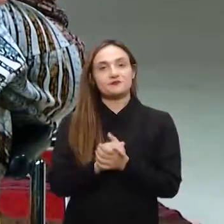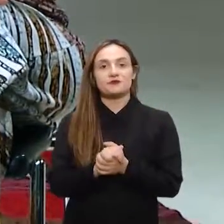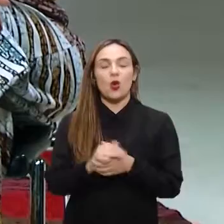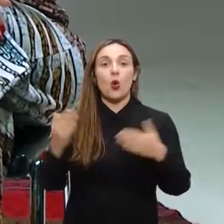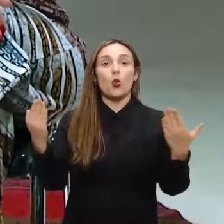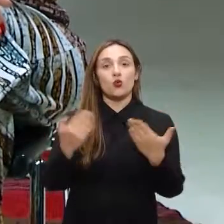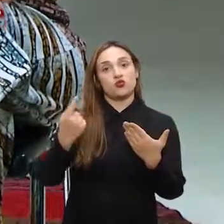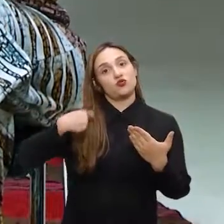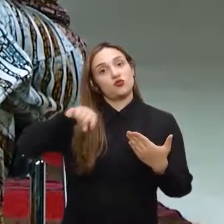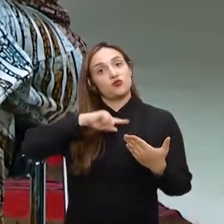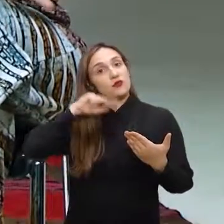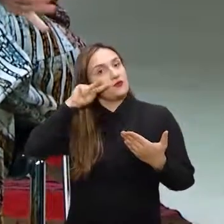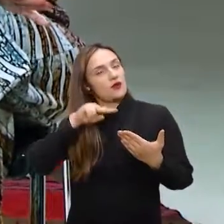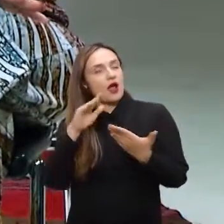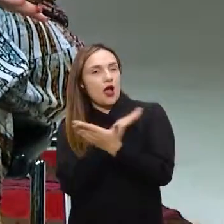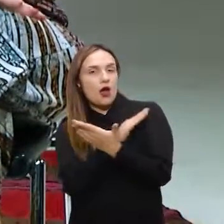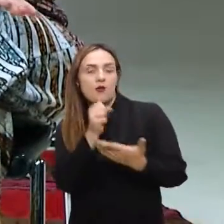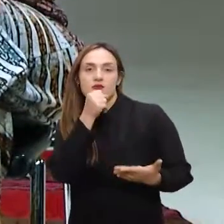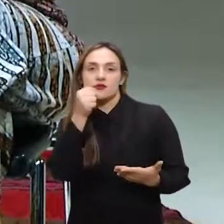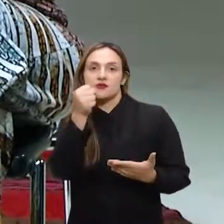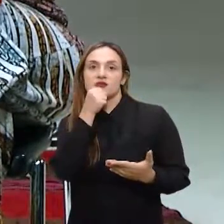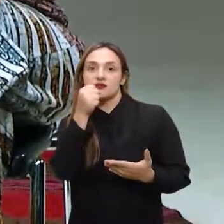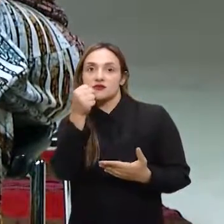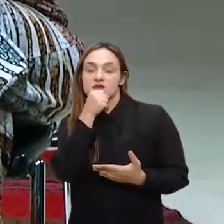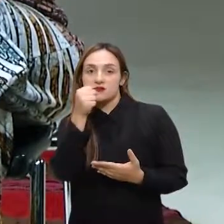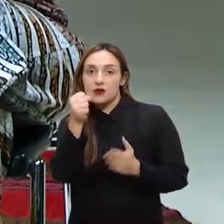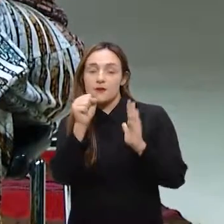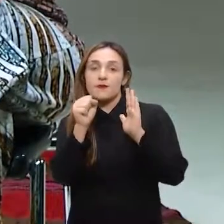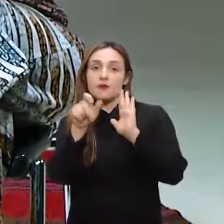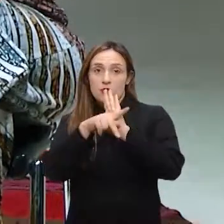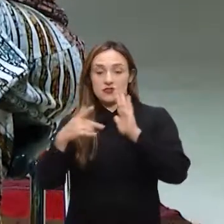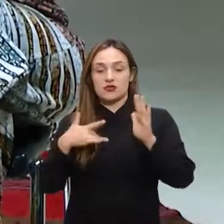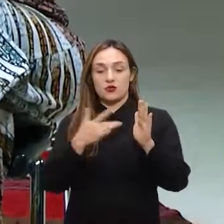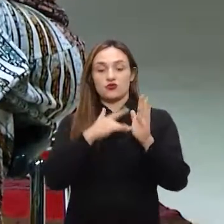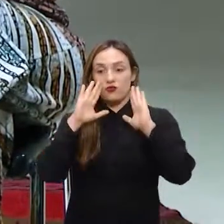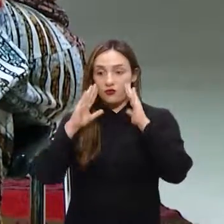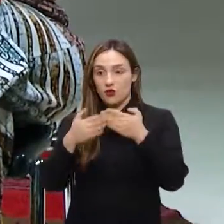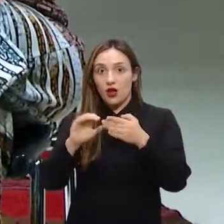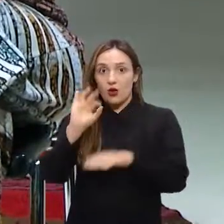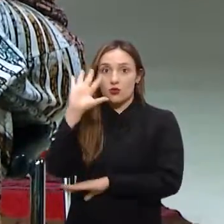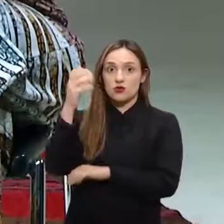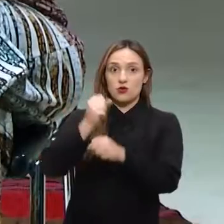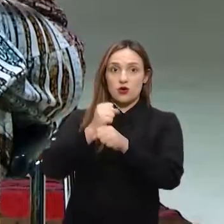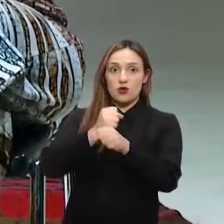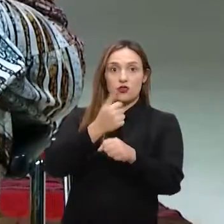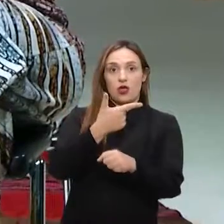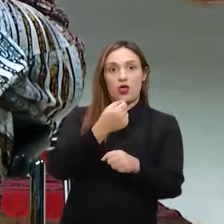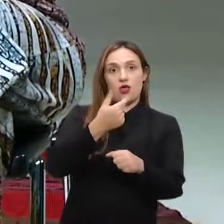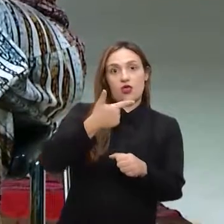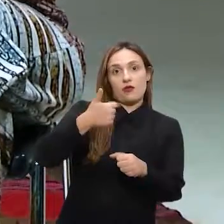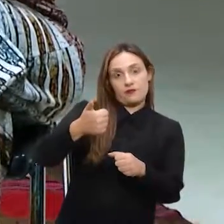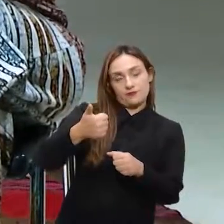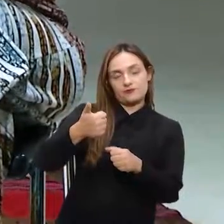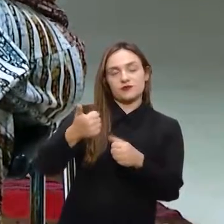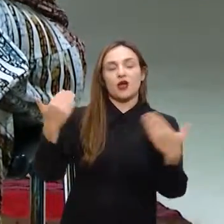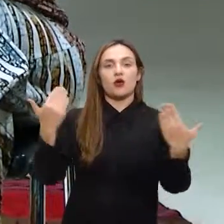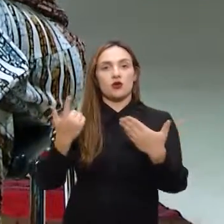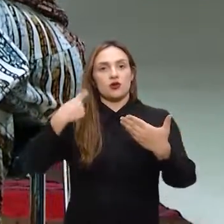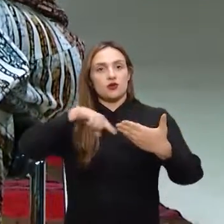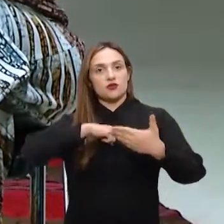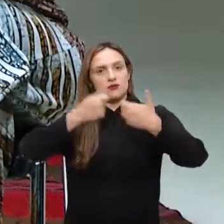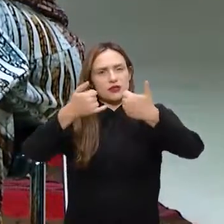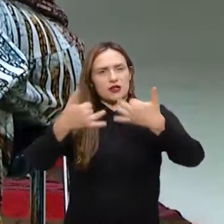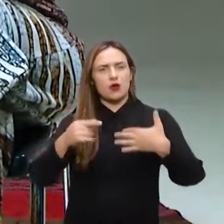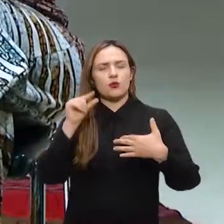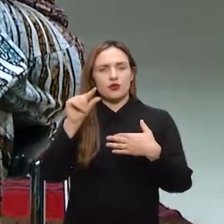Olá! Vamos rever algumas entrevistas do programa Saúde em Foco exibidas em 2021. E para começar, vamos falar sobre